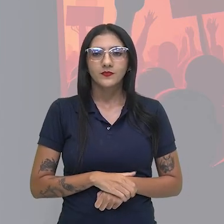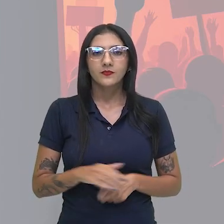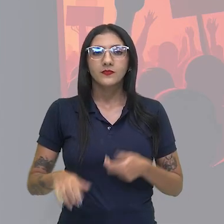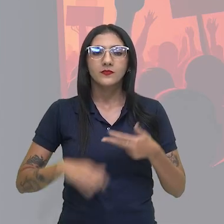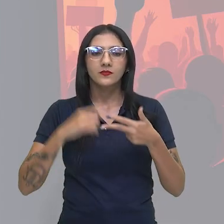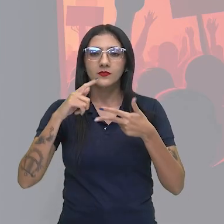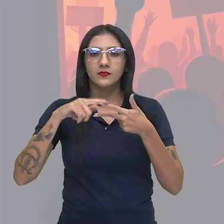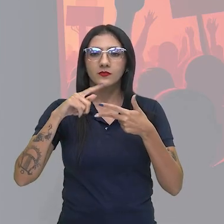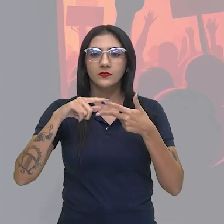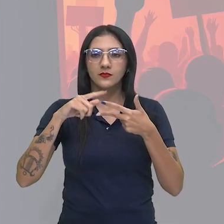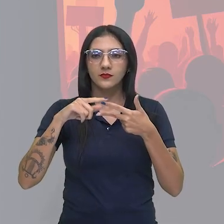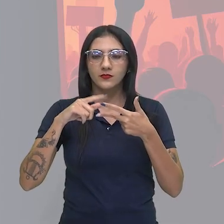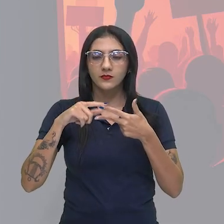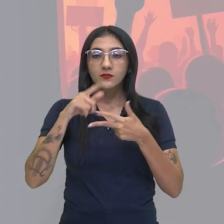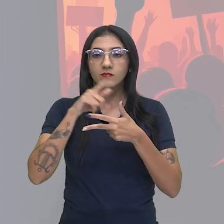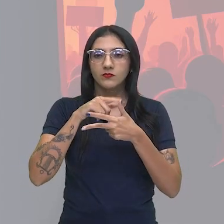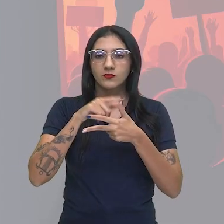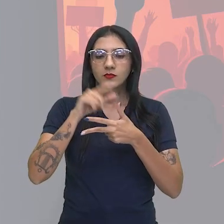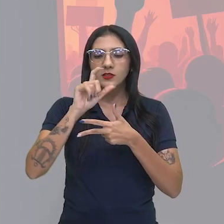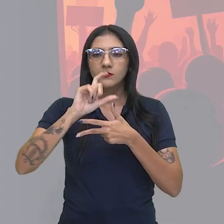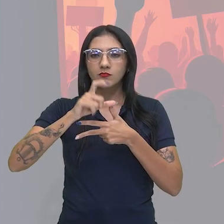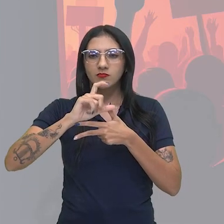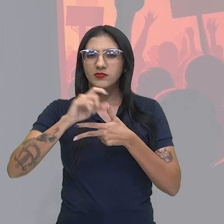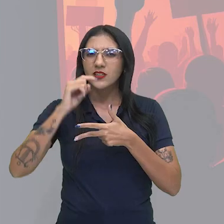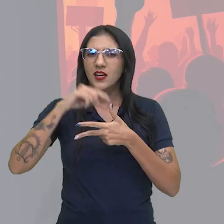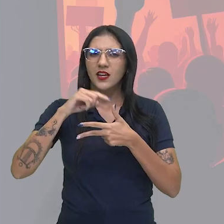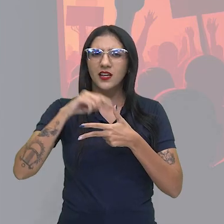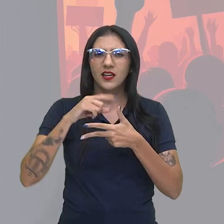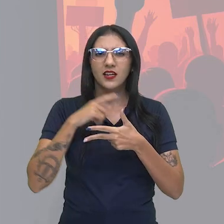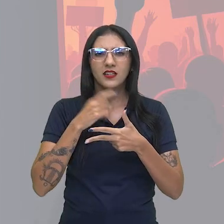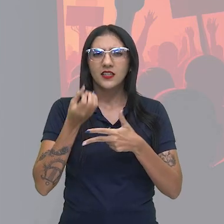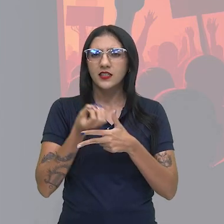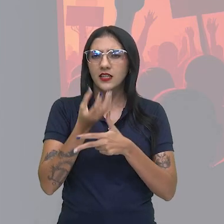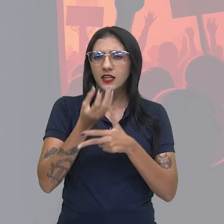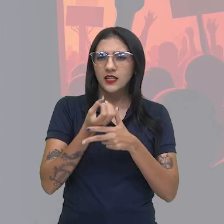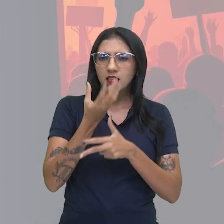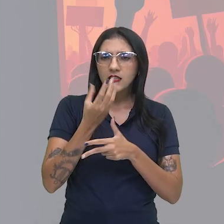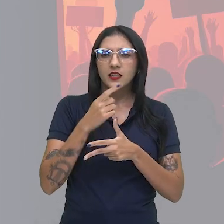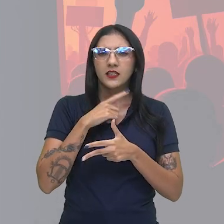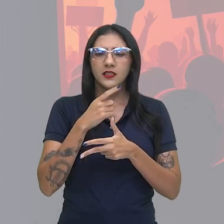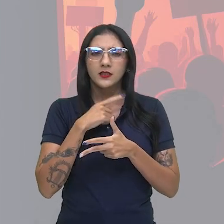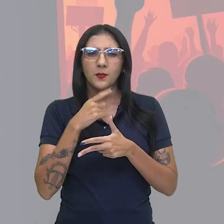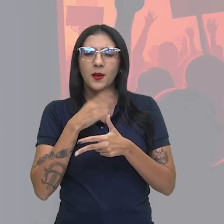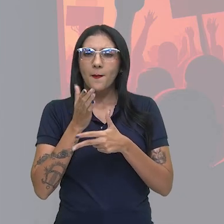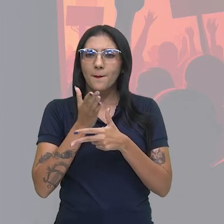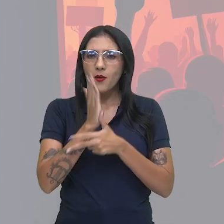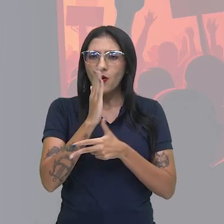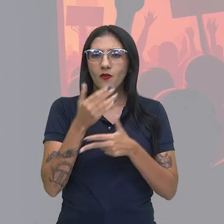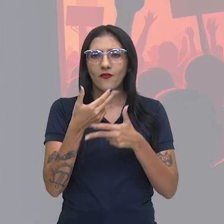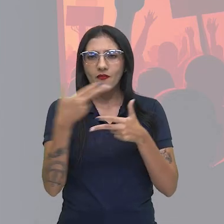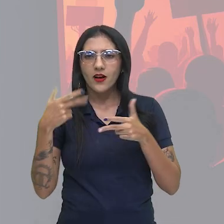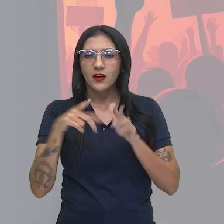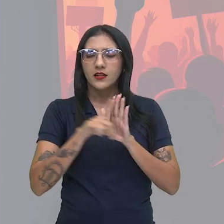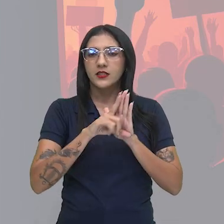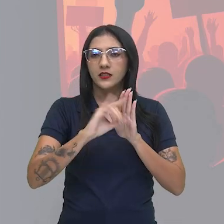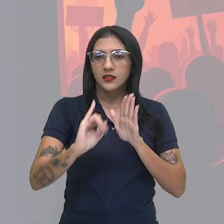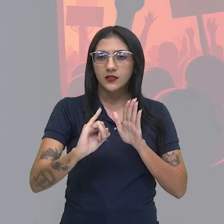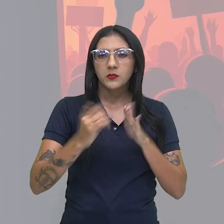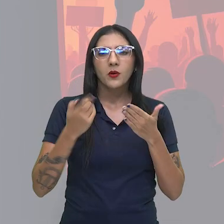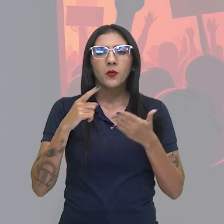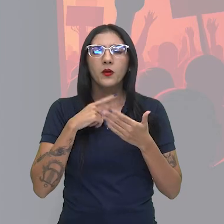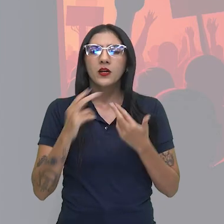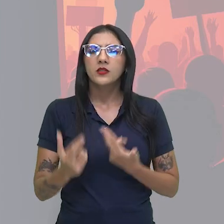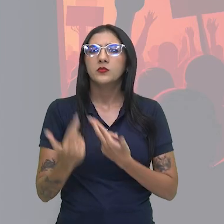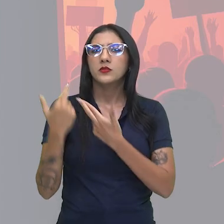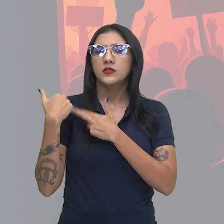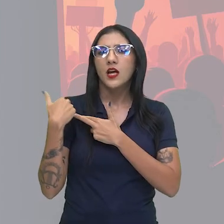poder executivo é o poder que cria, é o poder que aprova as leis. Então, quem é o responsável por